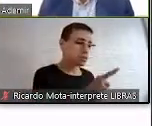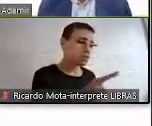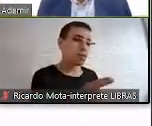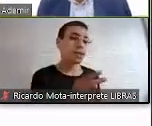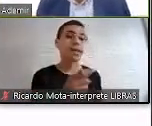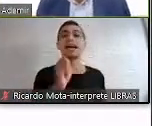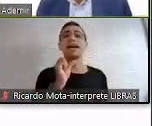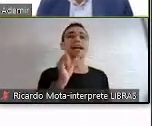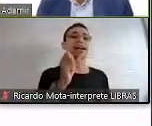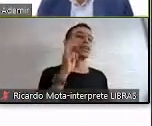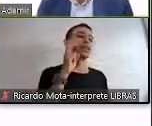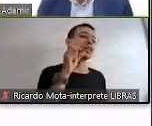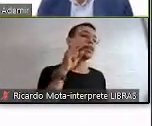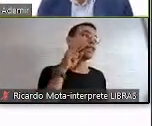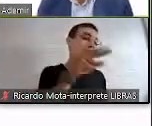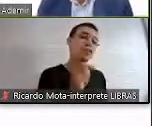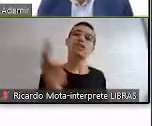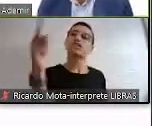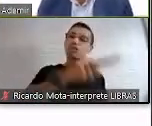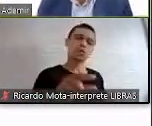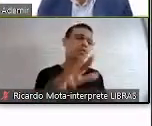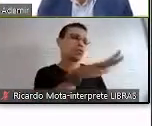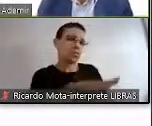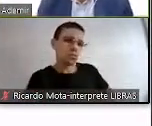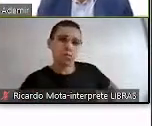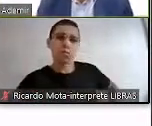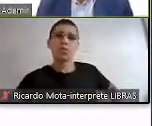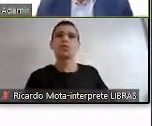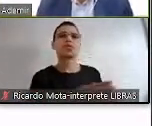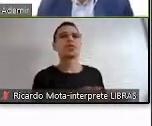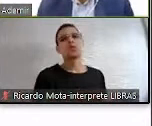isso que é importante que todas as peças gráficas, os projetos